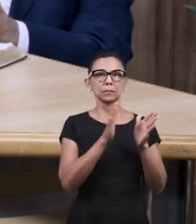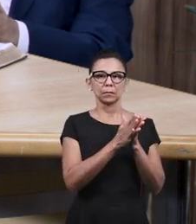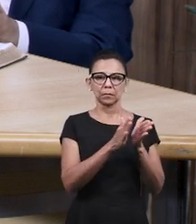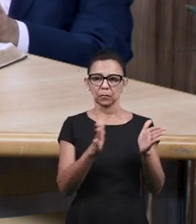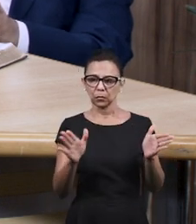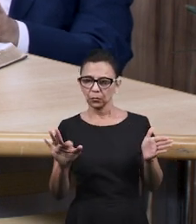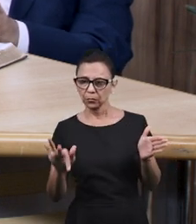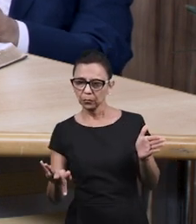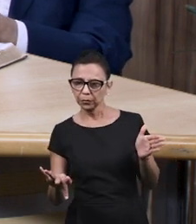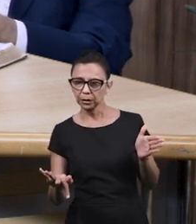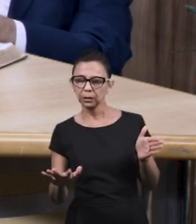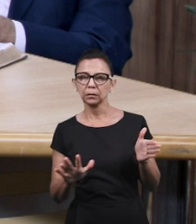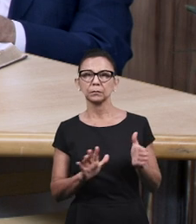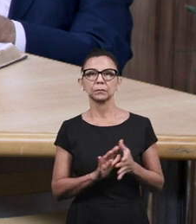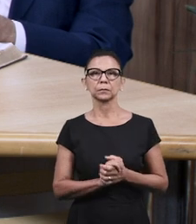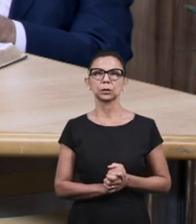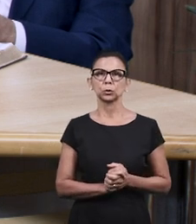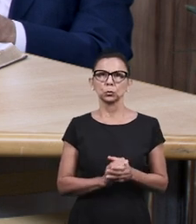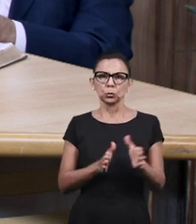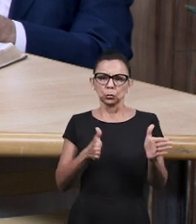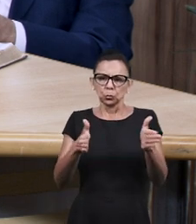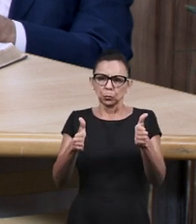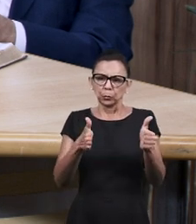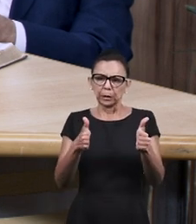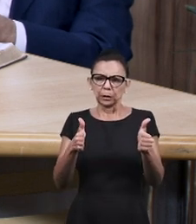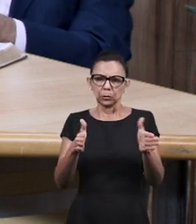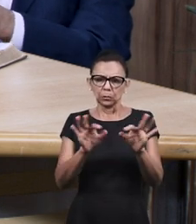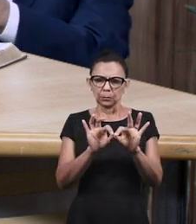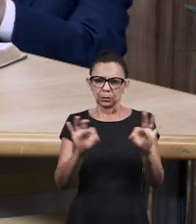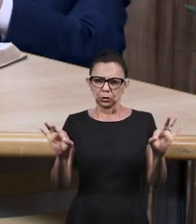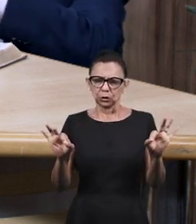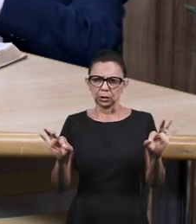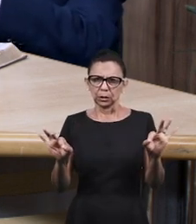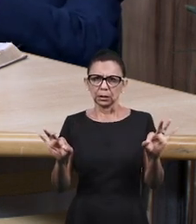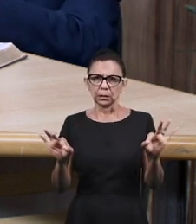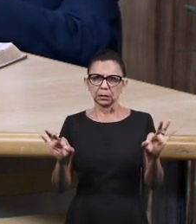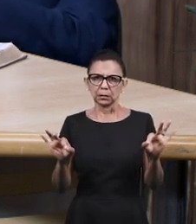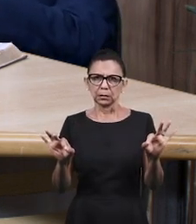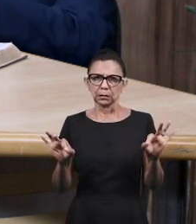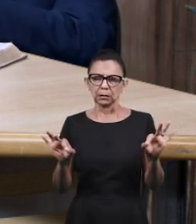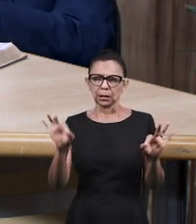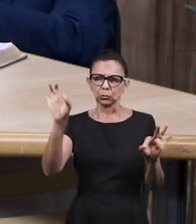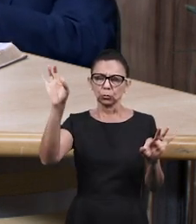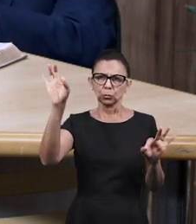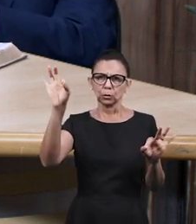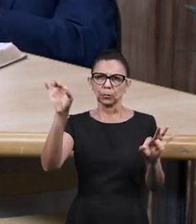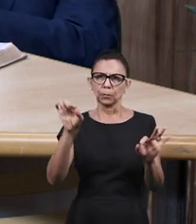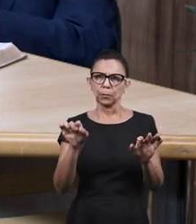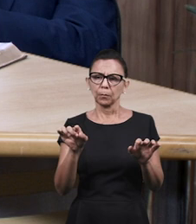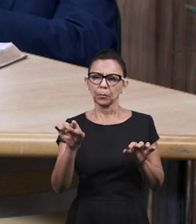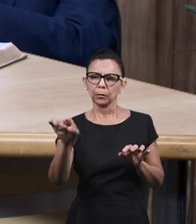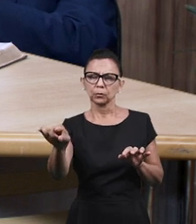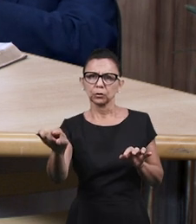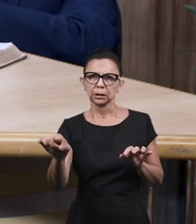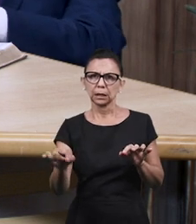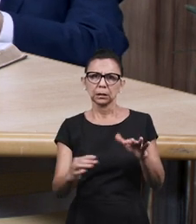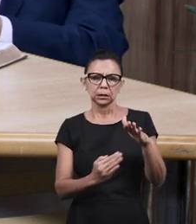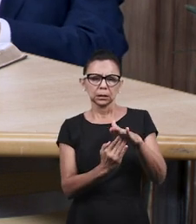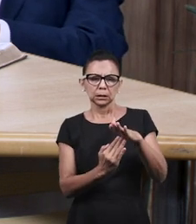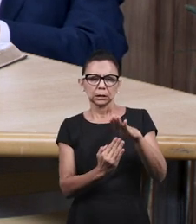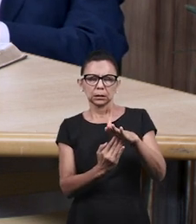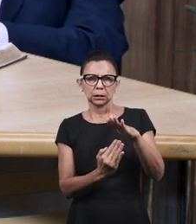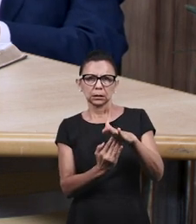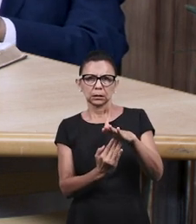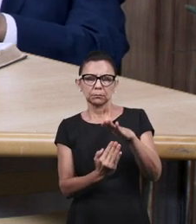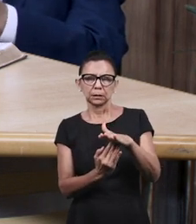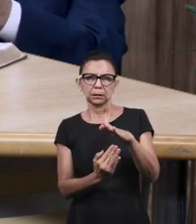tem fim, tudo funciona dentro de medidas e tudo dentro de limitações. Tudo dentro de